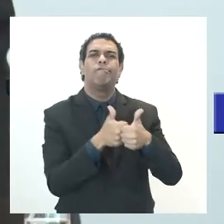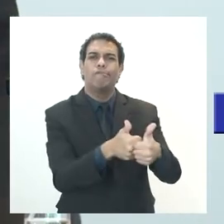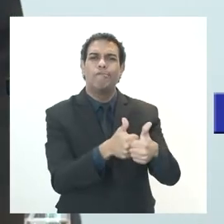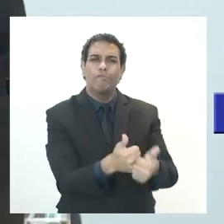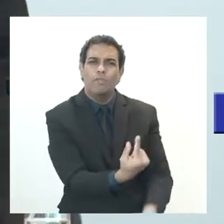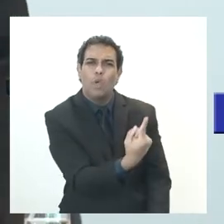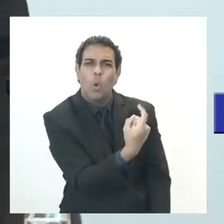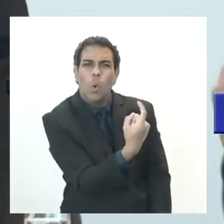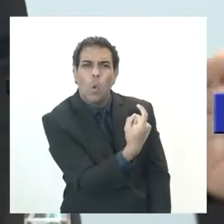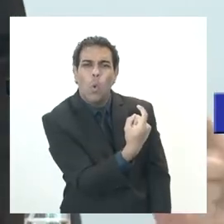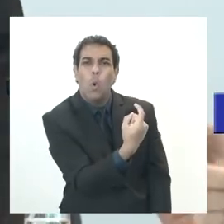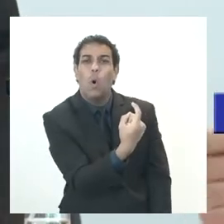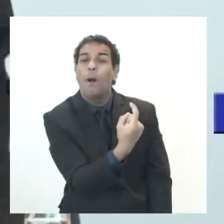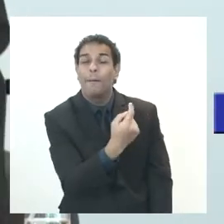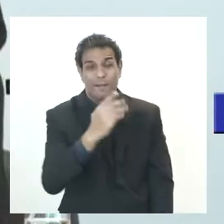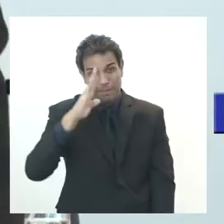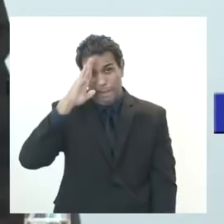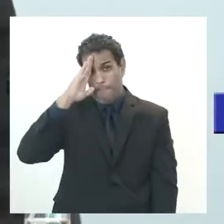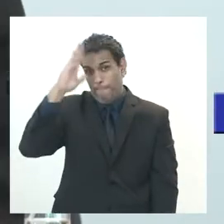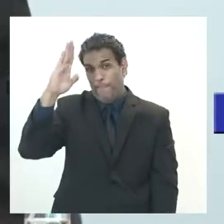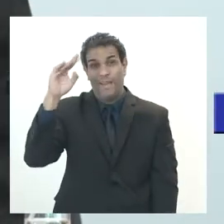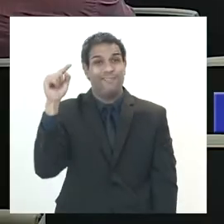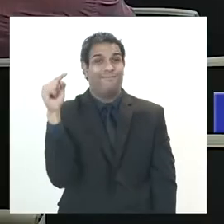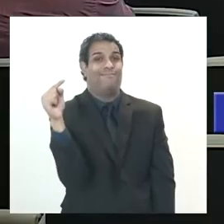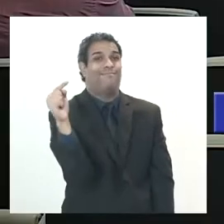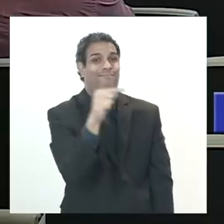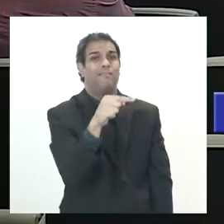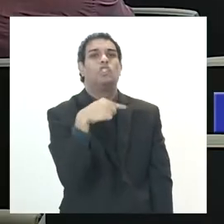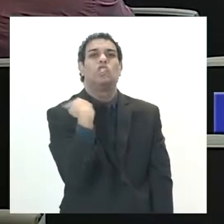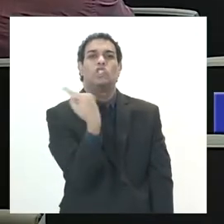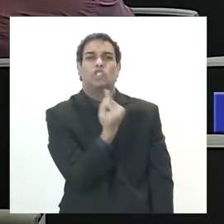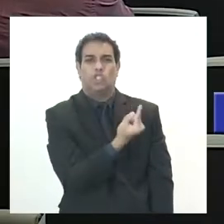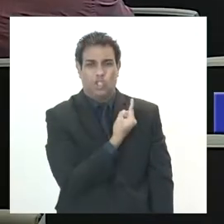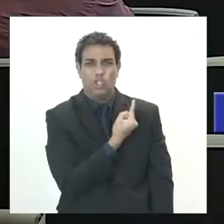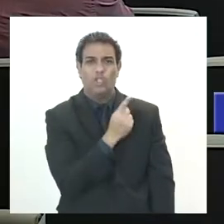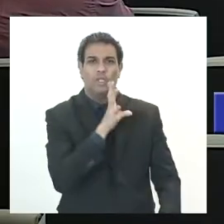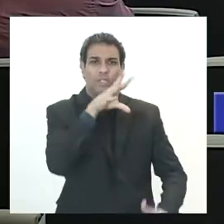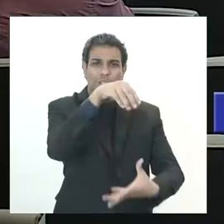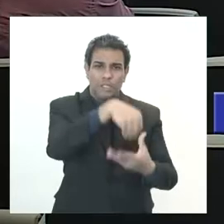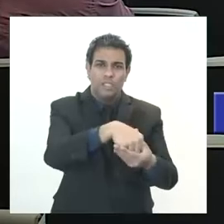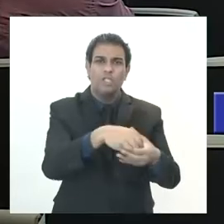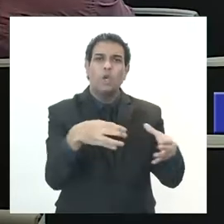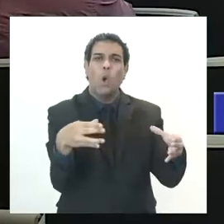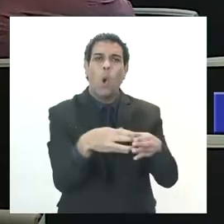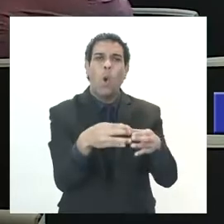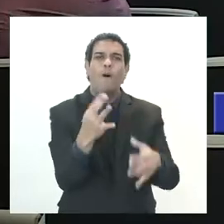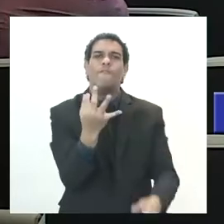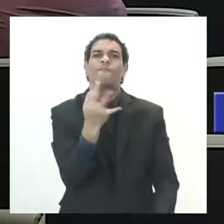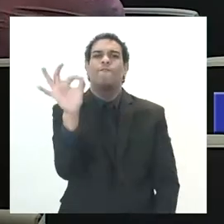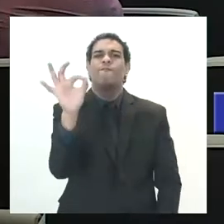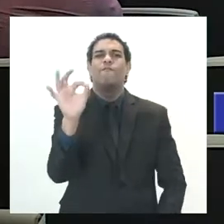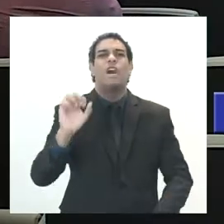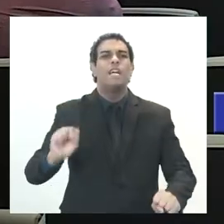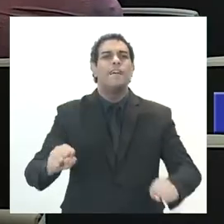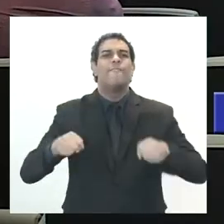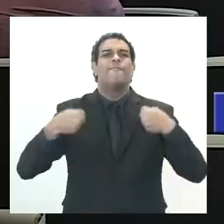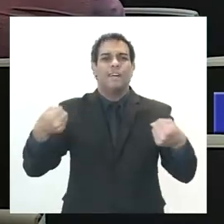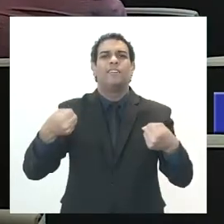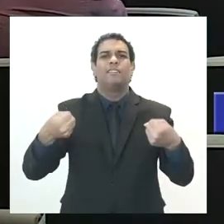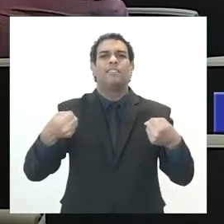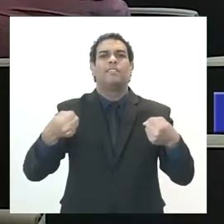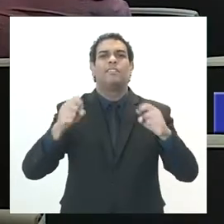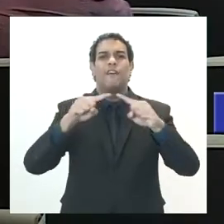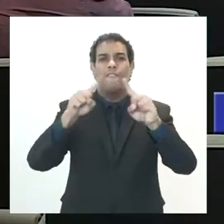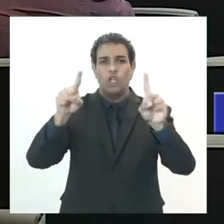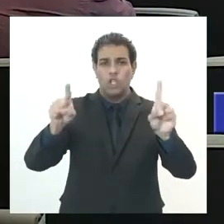era o único gabinete mas era um dos principais gabinete que nós temos na Câmara Federal em defesa do funcionalismo público e